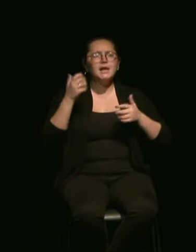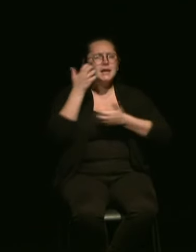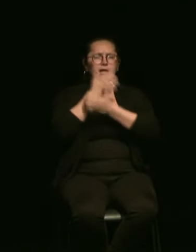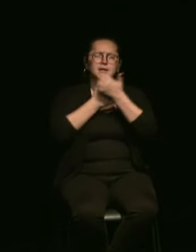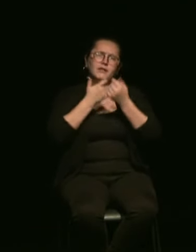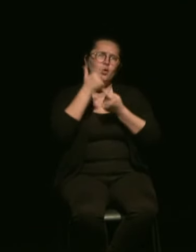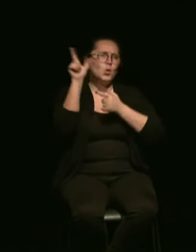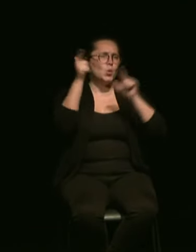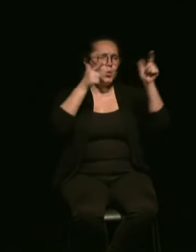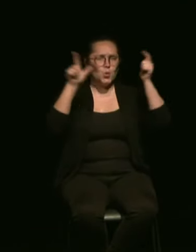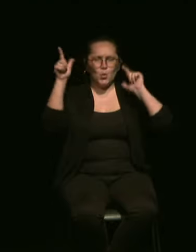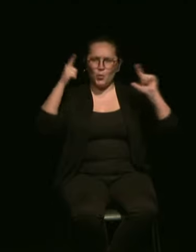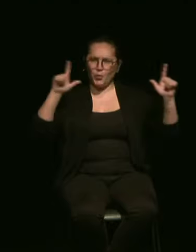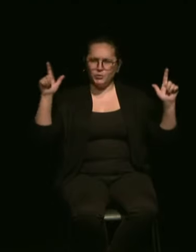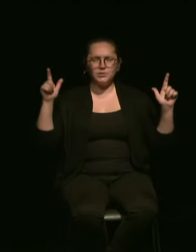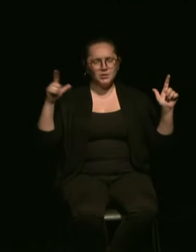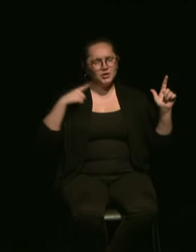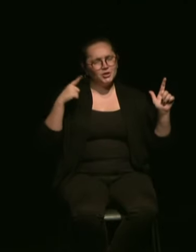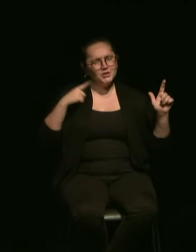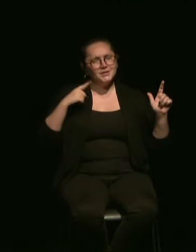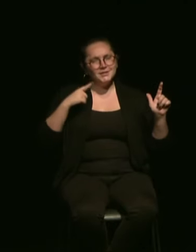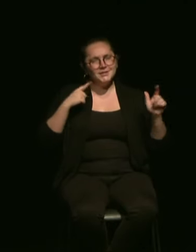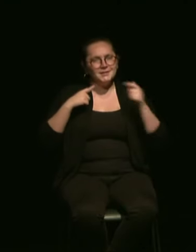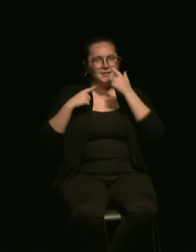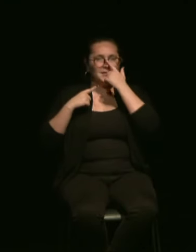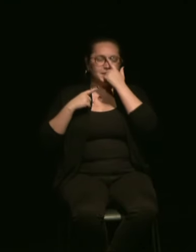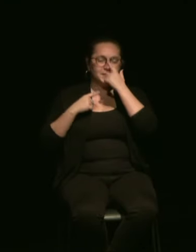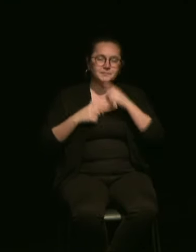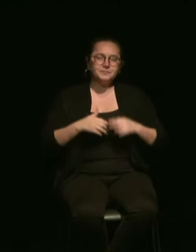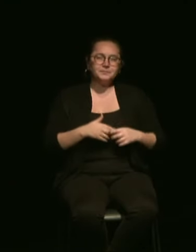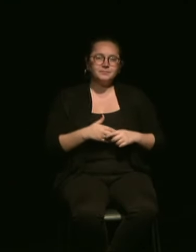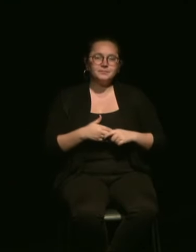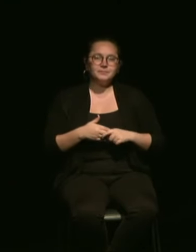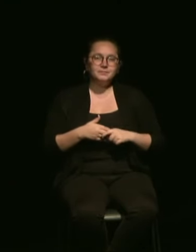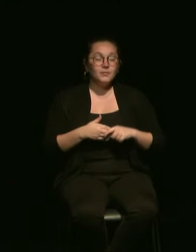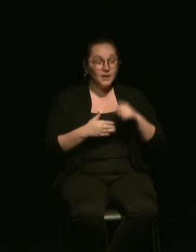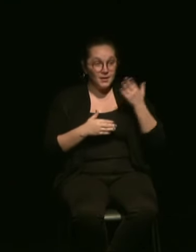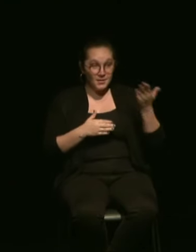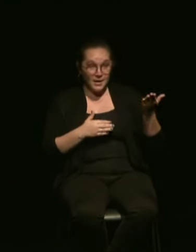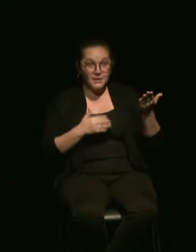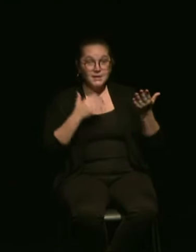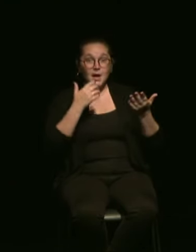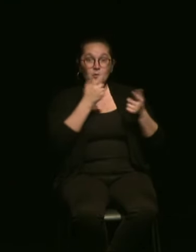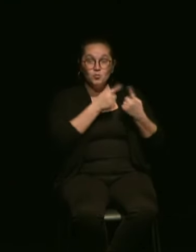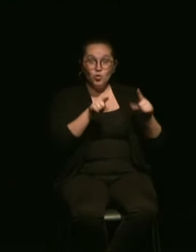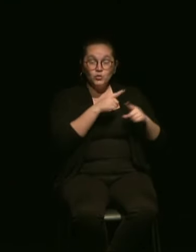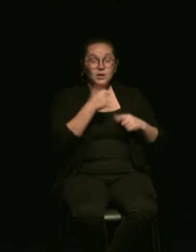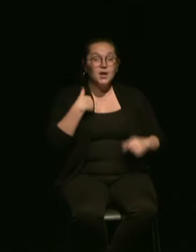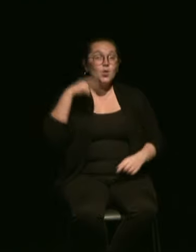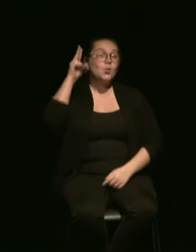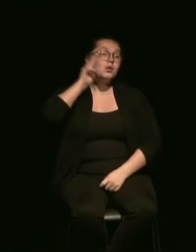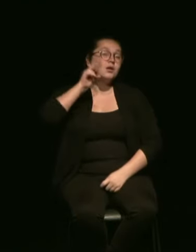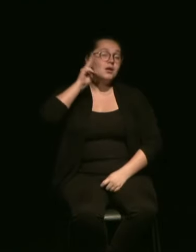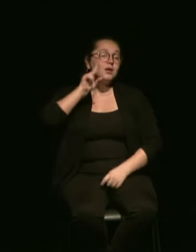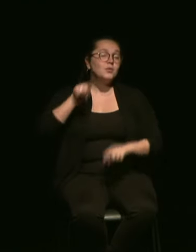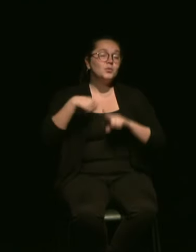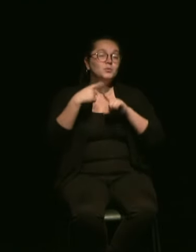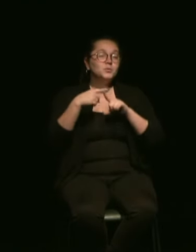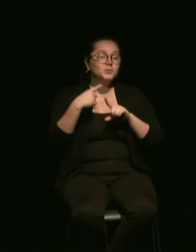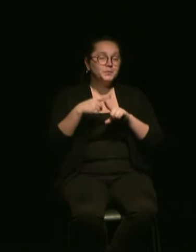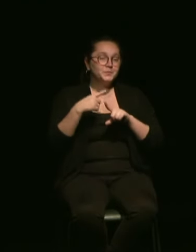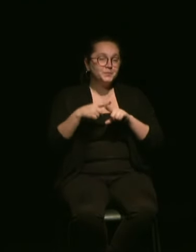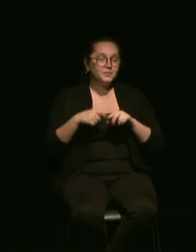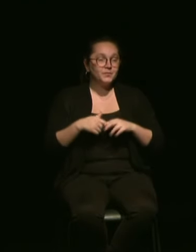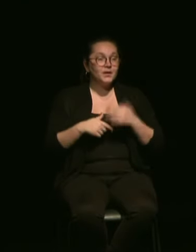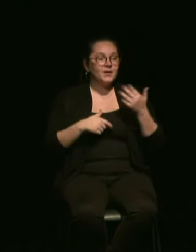outras músicas. E, geralmente, essa música, que eu consigo lembrar assim,